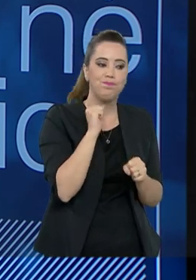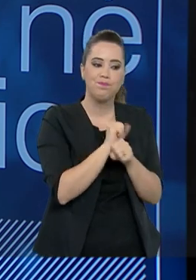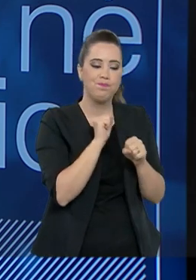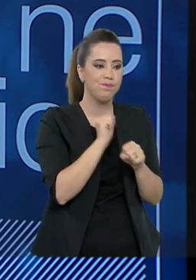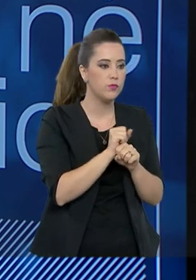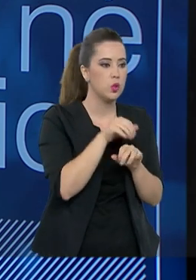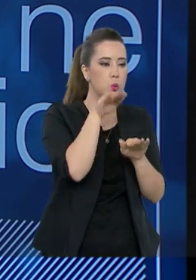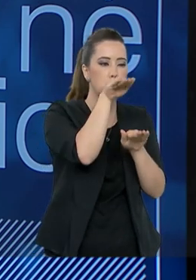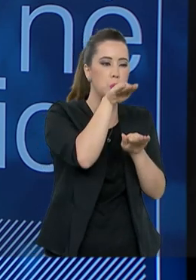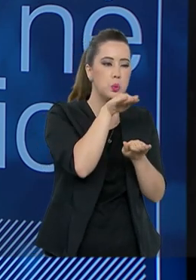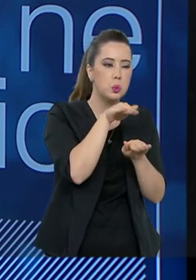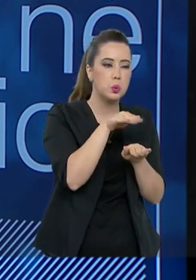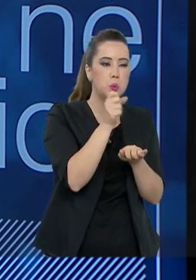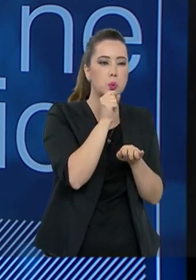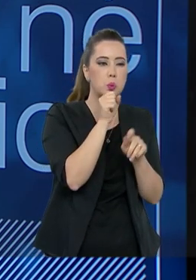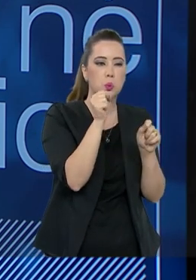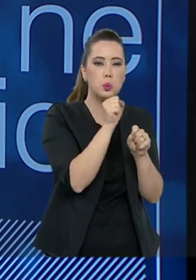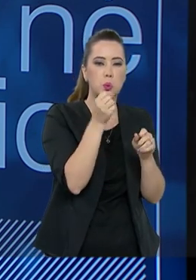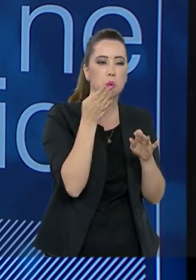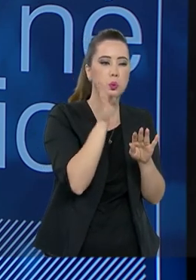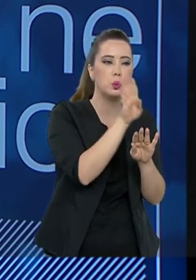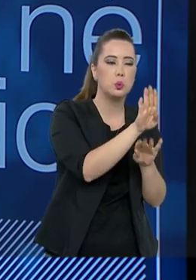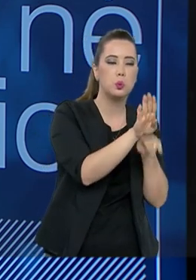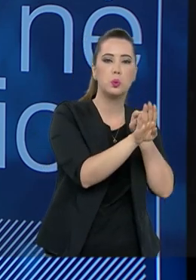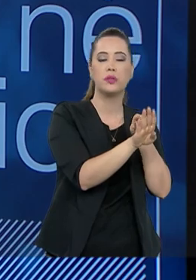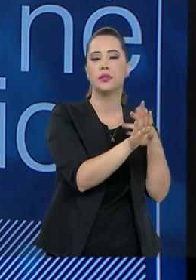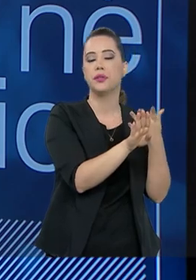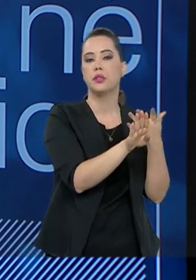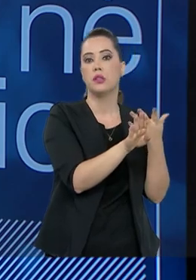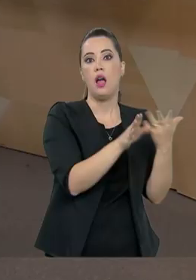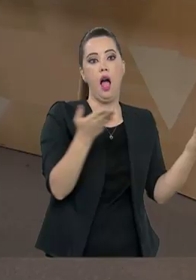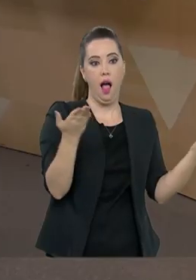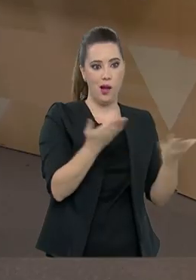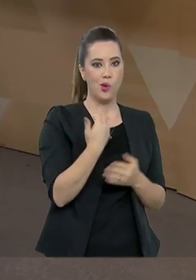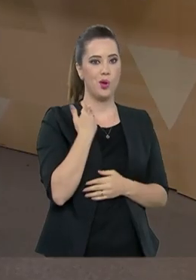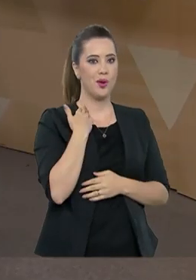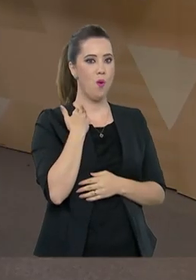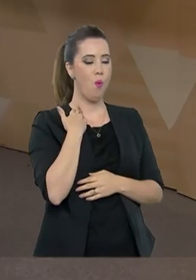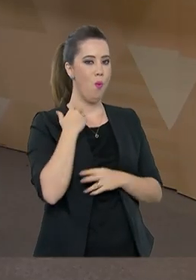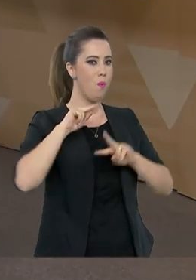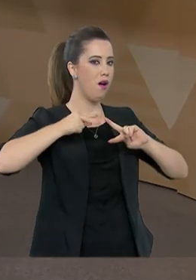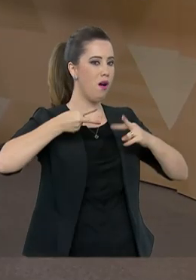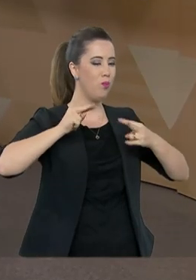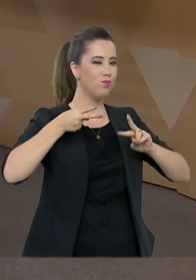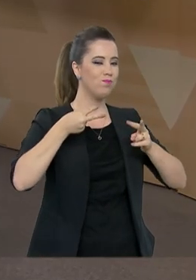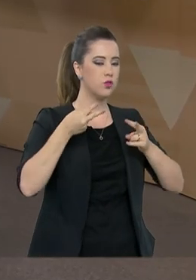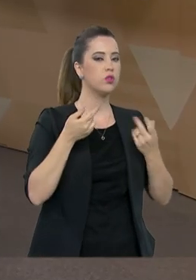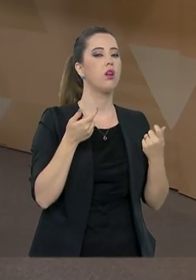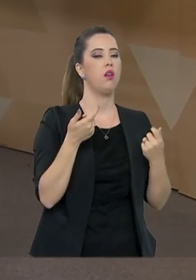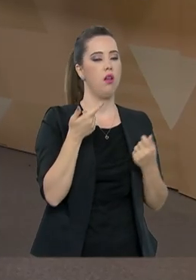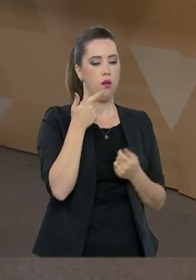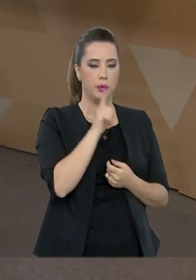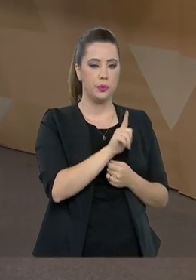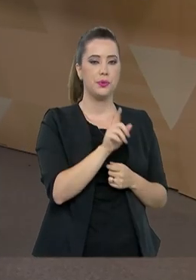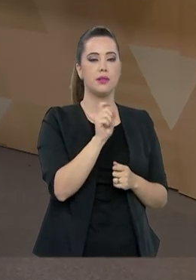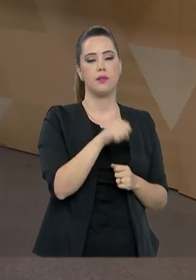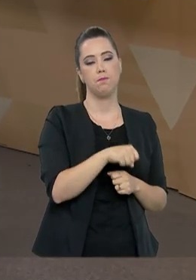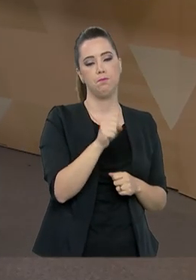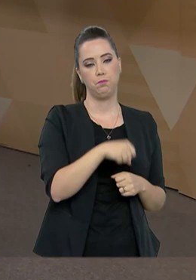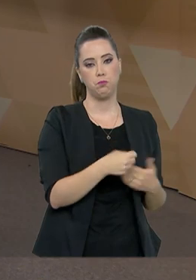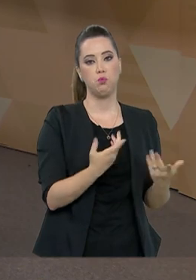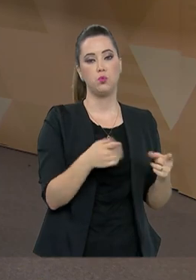dados forte que permite que nós tenhamos muitos resultados em função desses vestígios que estão armazenados. Isso vai ser